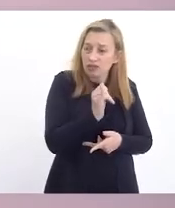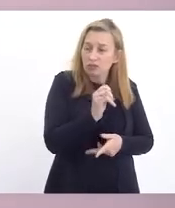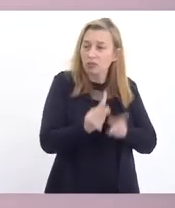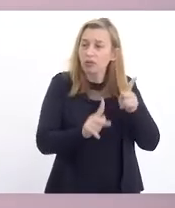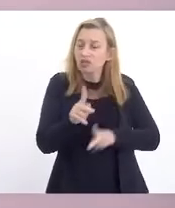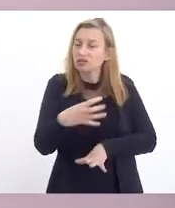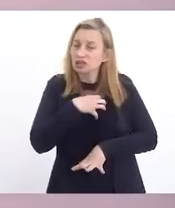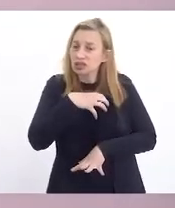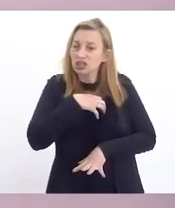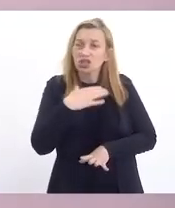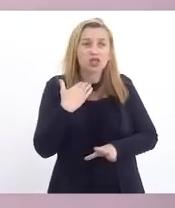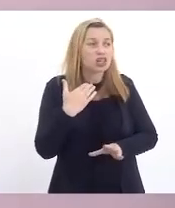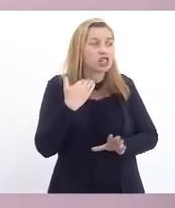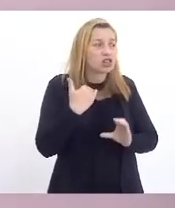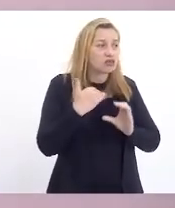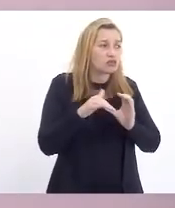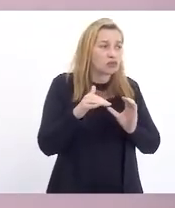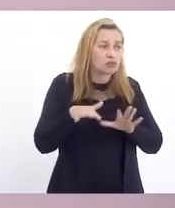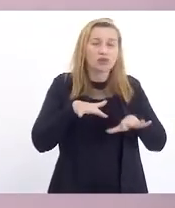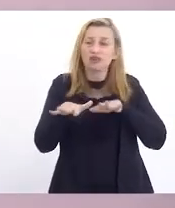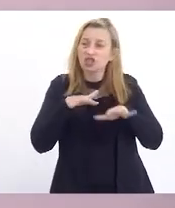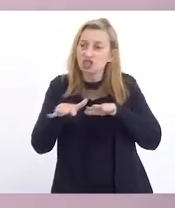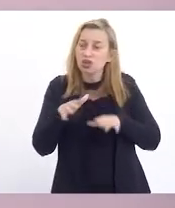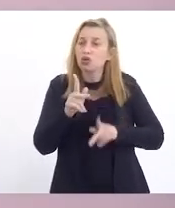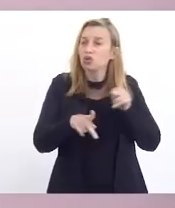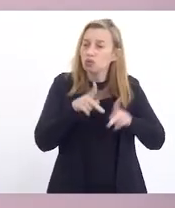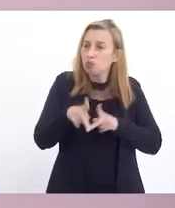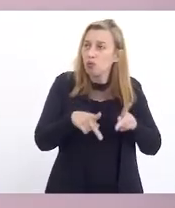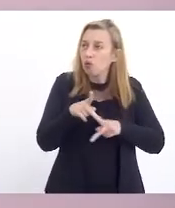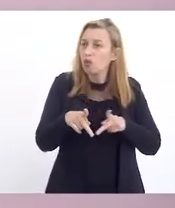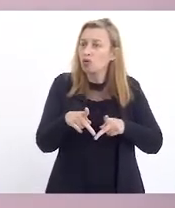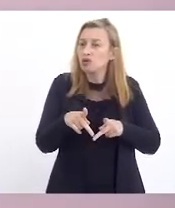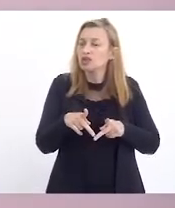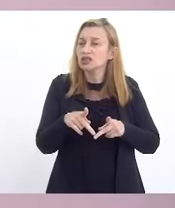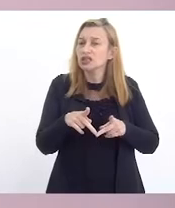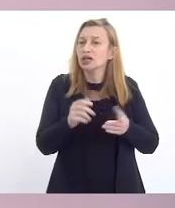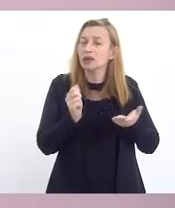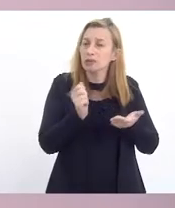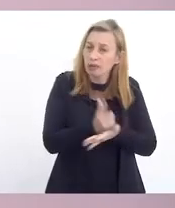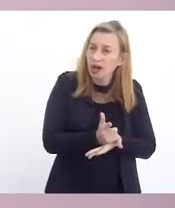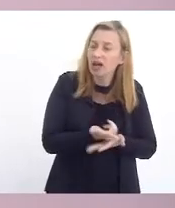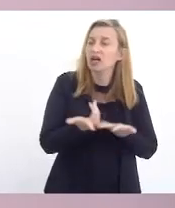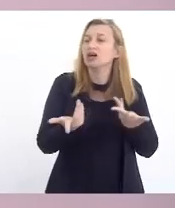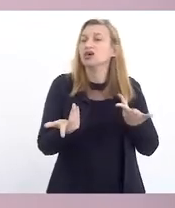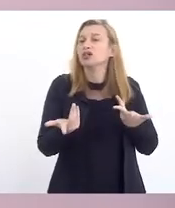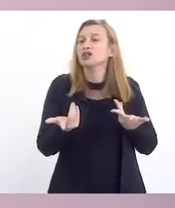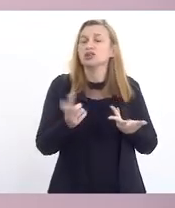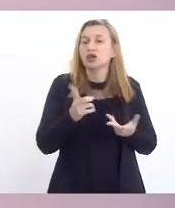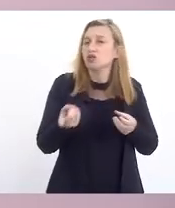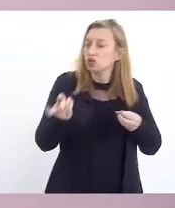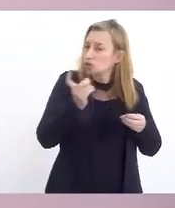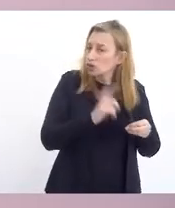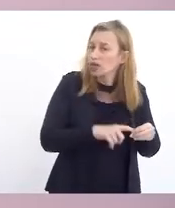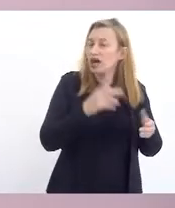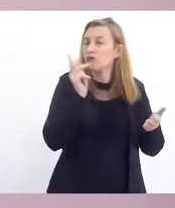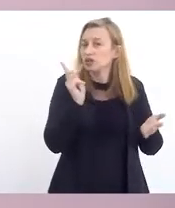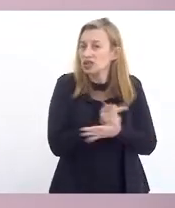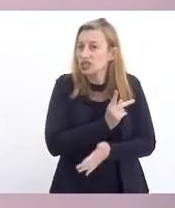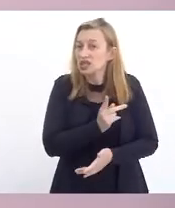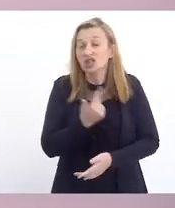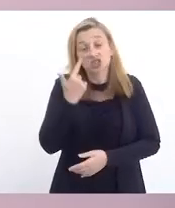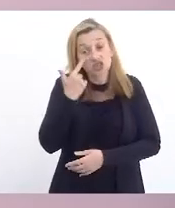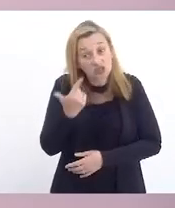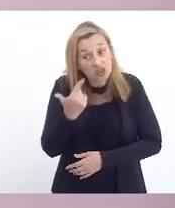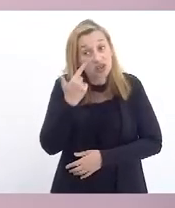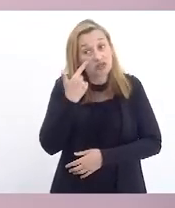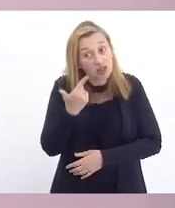a gente viu manifestações no sentido de que a população seria indenizada, que isso não voltaria a ocorrer, e a gente vai vendo